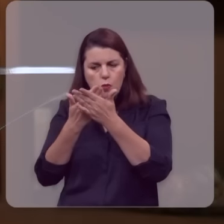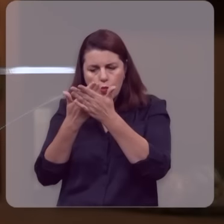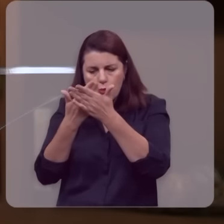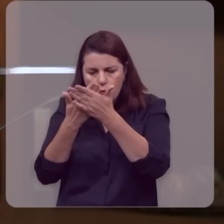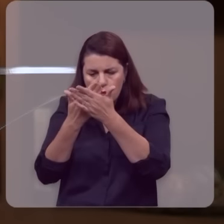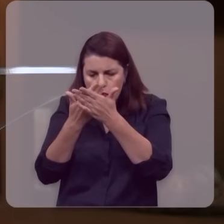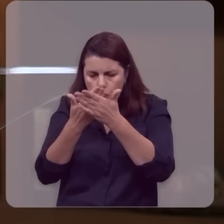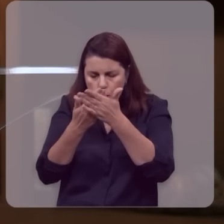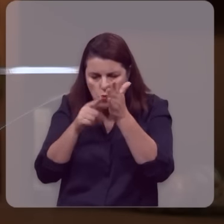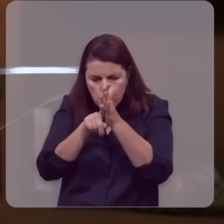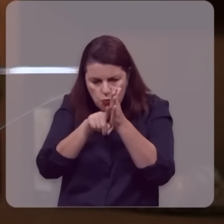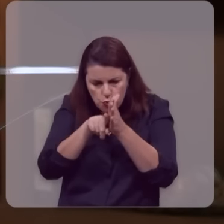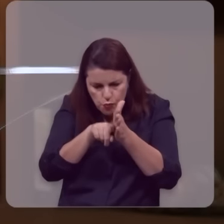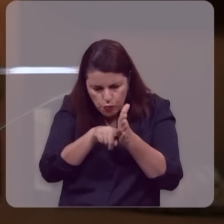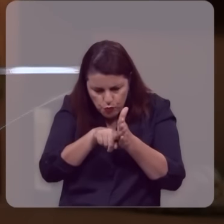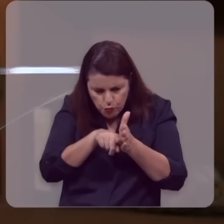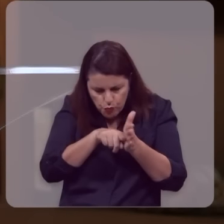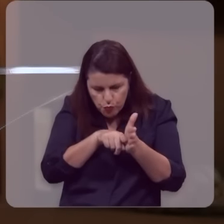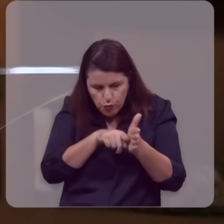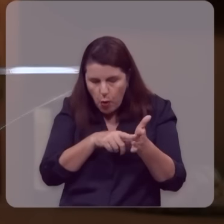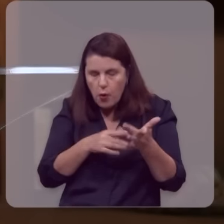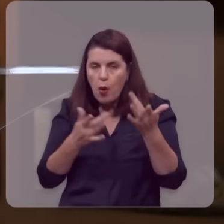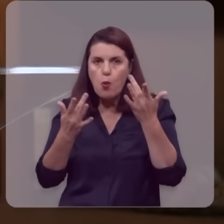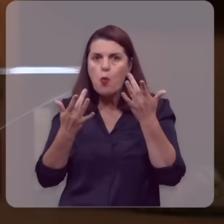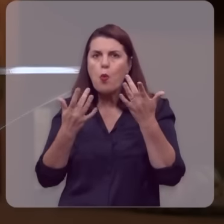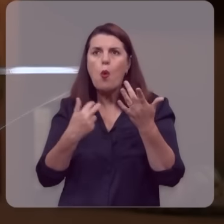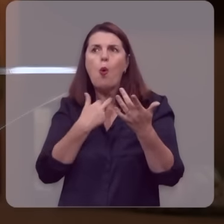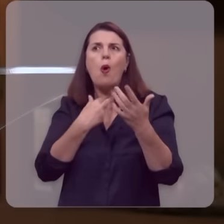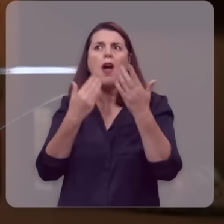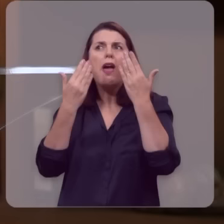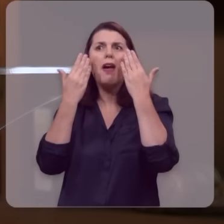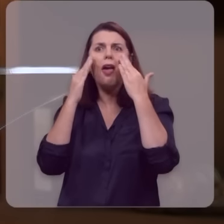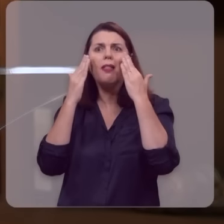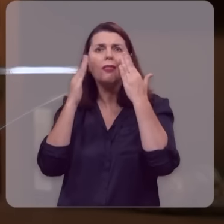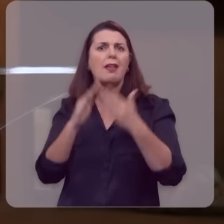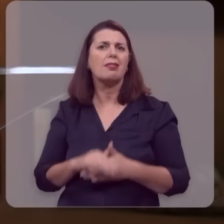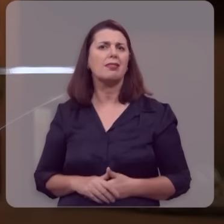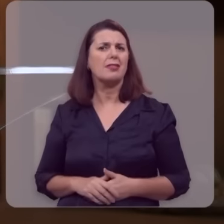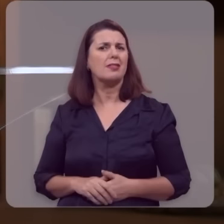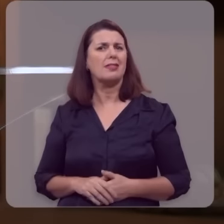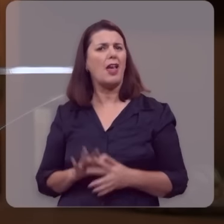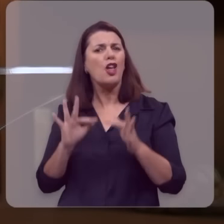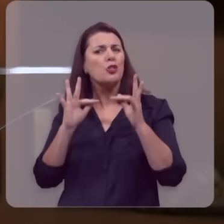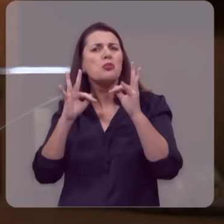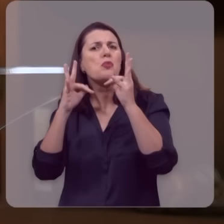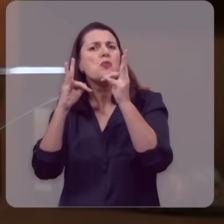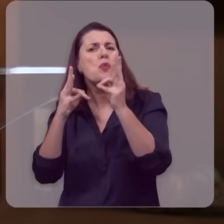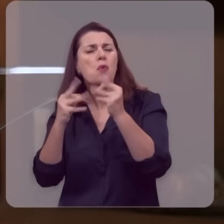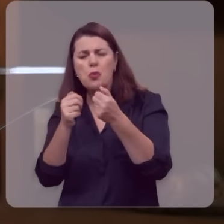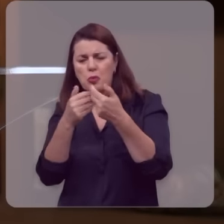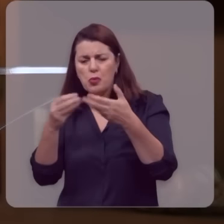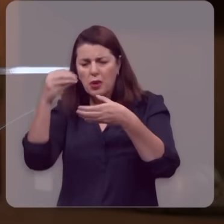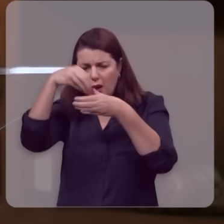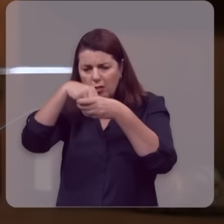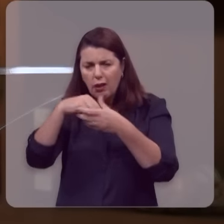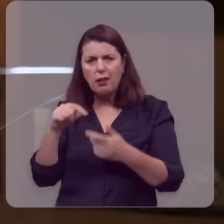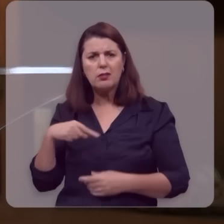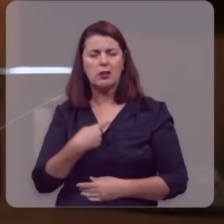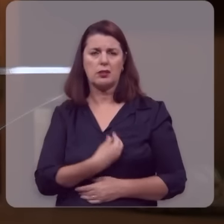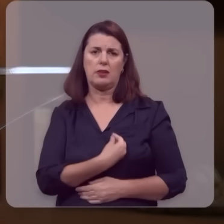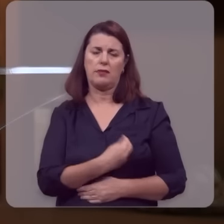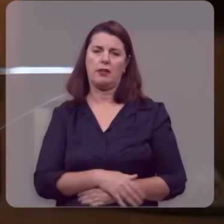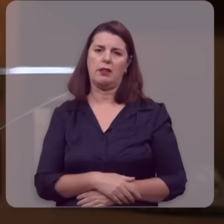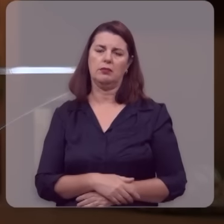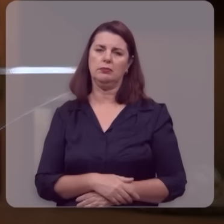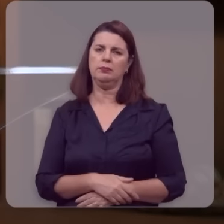pasmos ao estudar a complexidade do nosso corpo que foi entretecido de maneira maravilhosamente no ventre da nossa